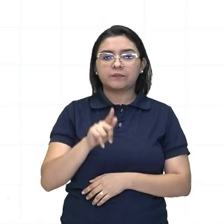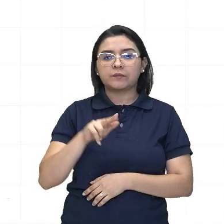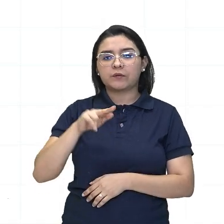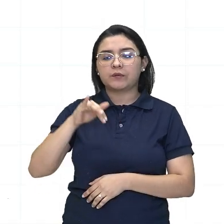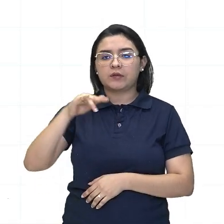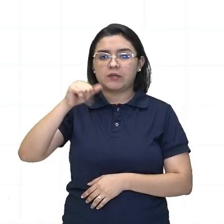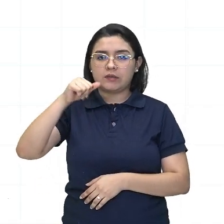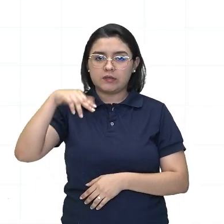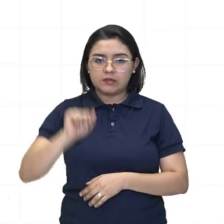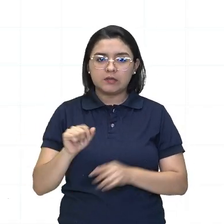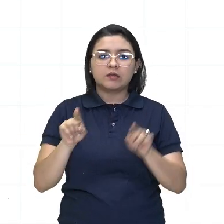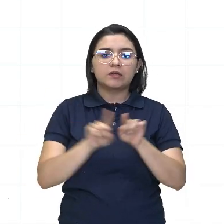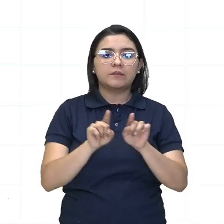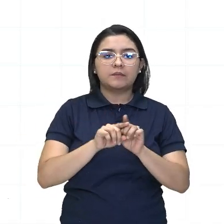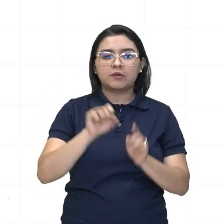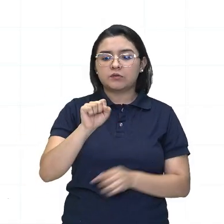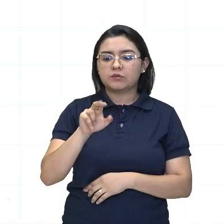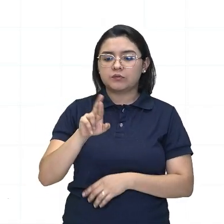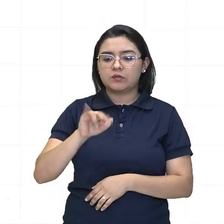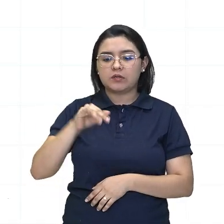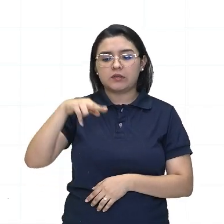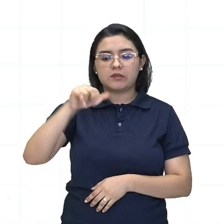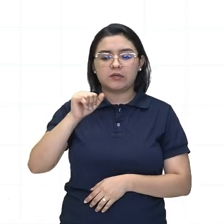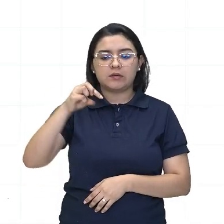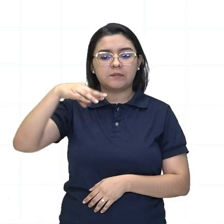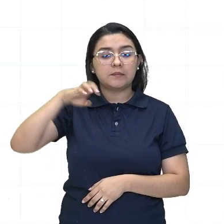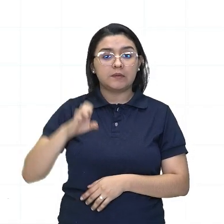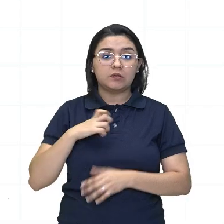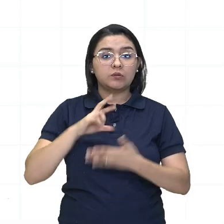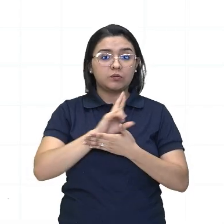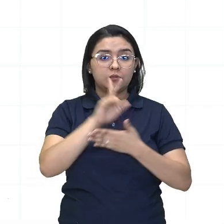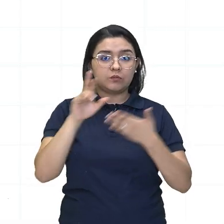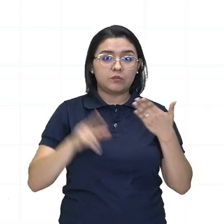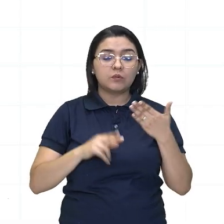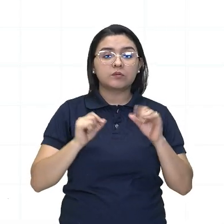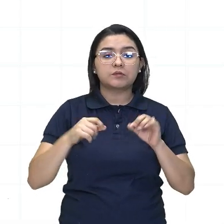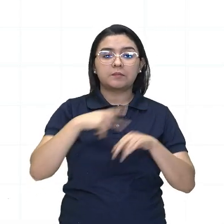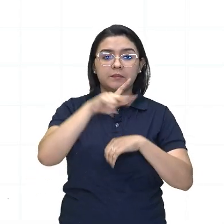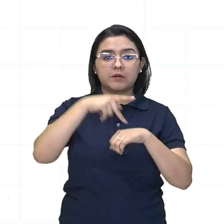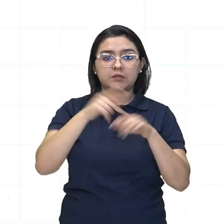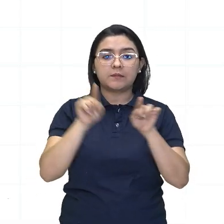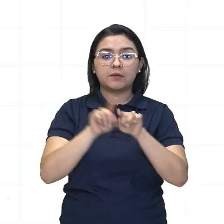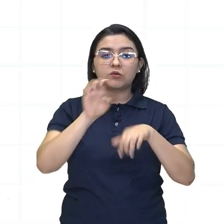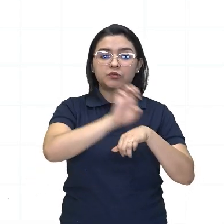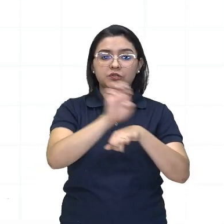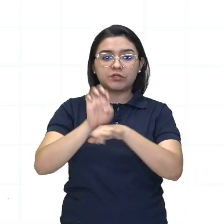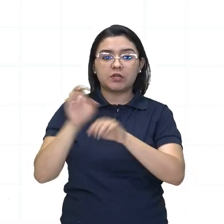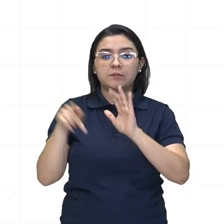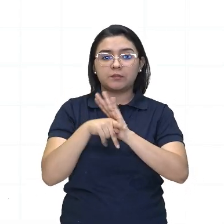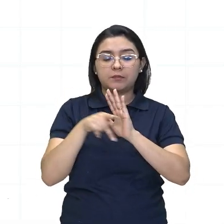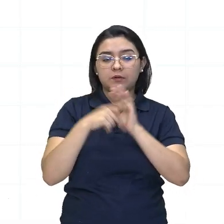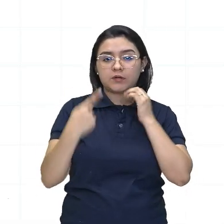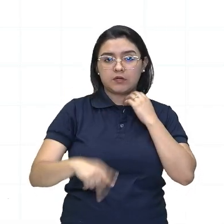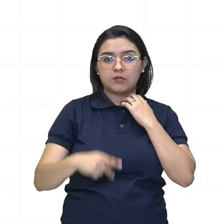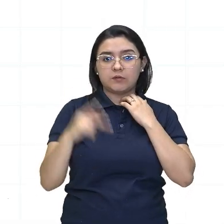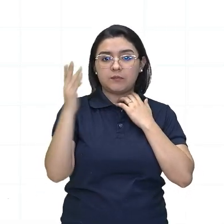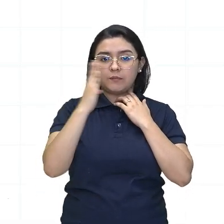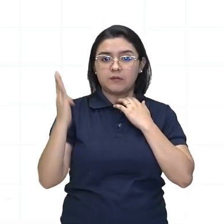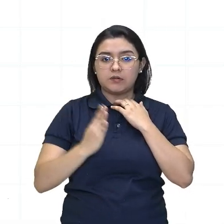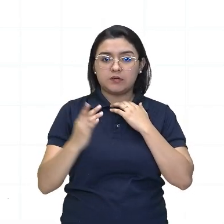podem observar. Então, abrangendo todos esses países. E os estados brasileiros, como vocês podem